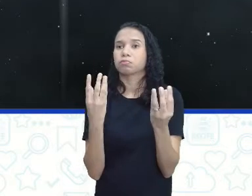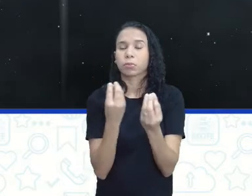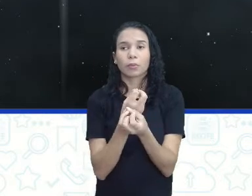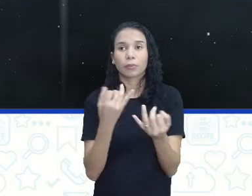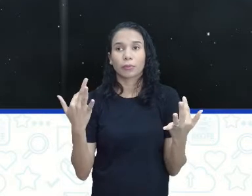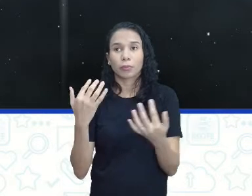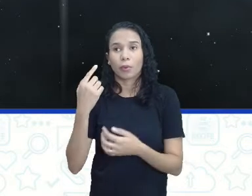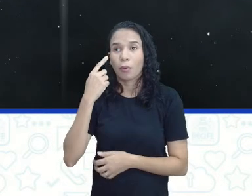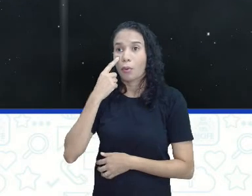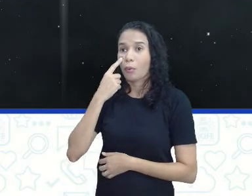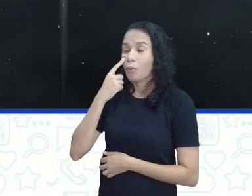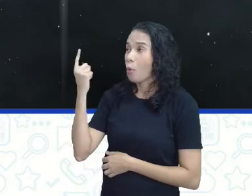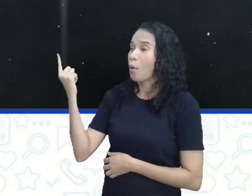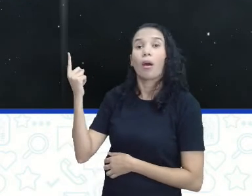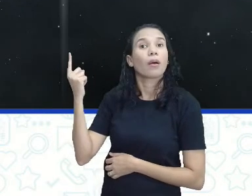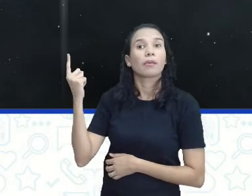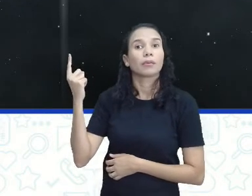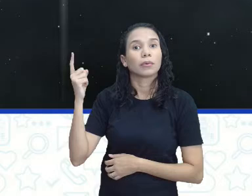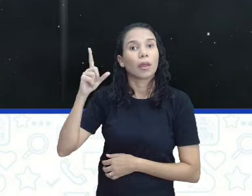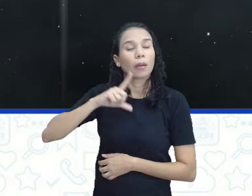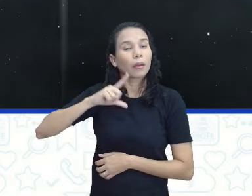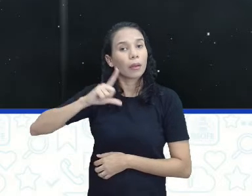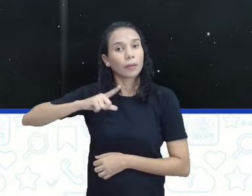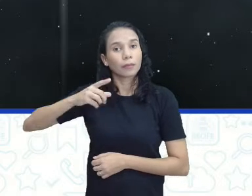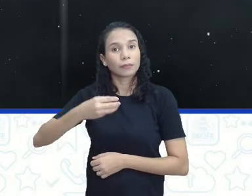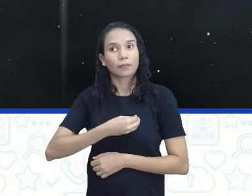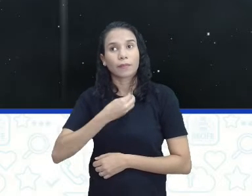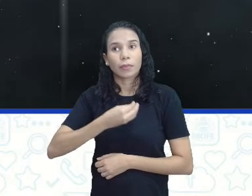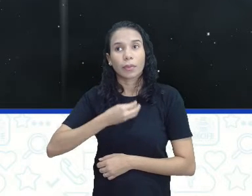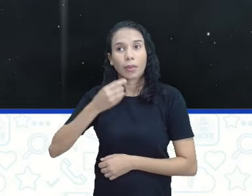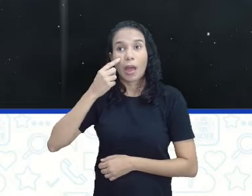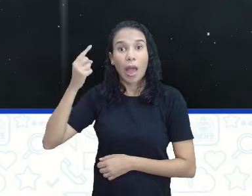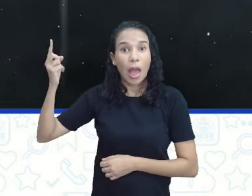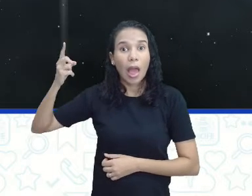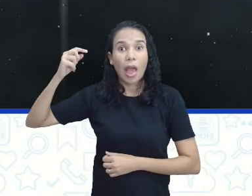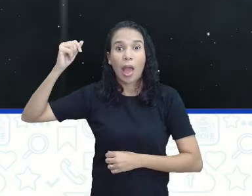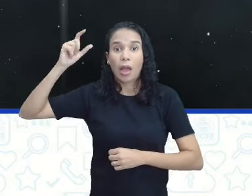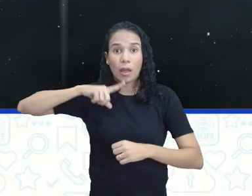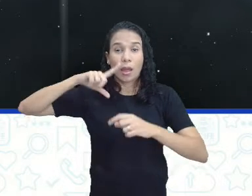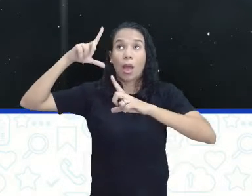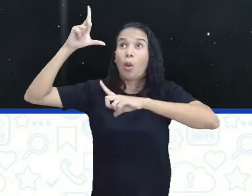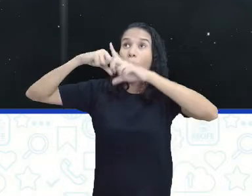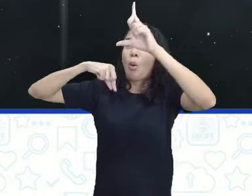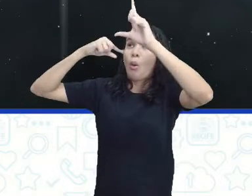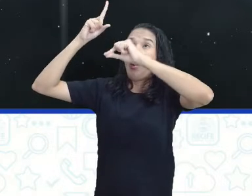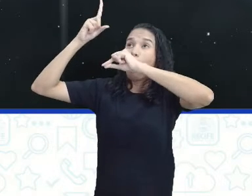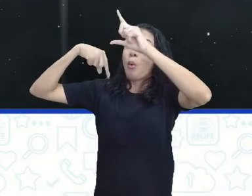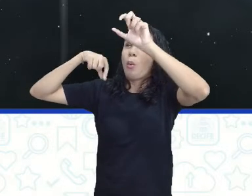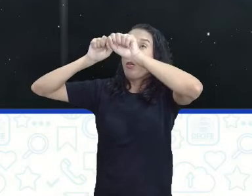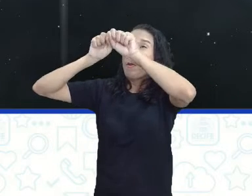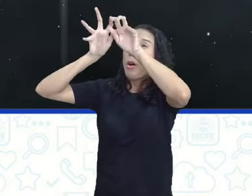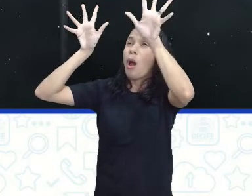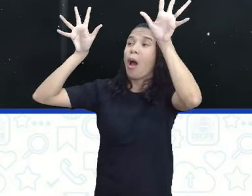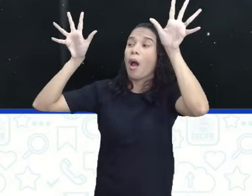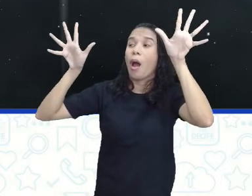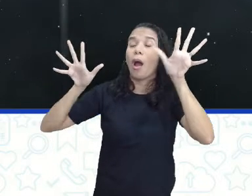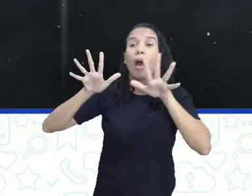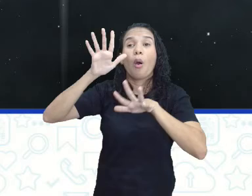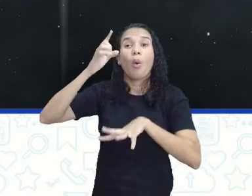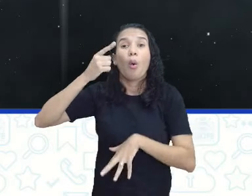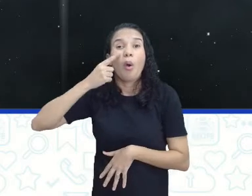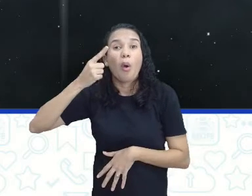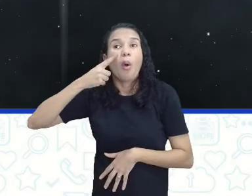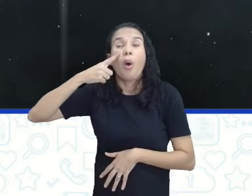E aqui? Dá uma olhadinha nessa estrela. Olha só